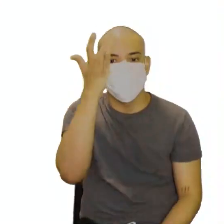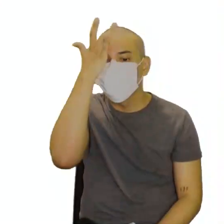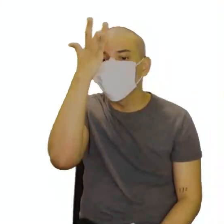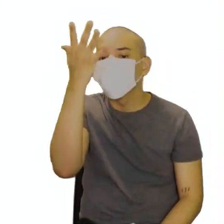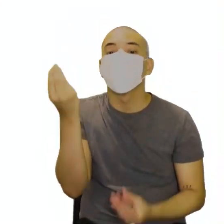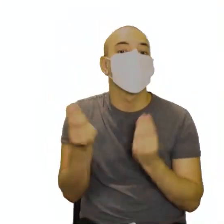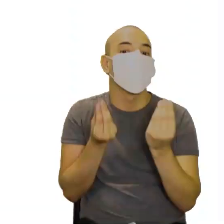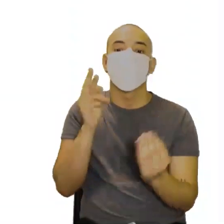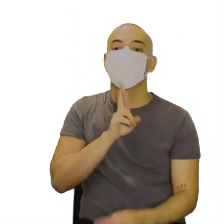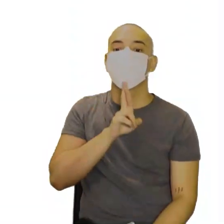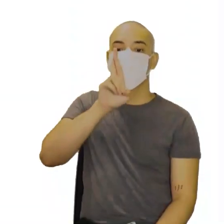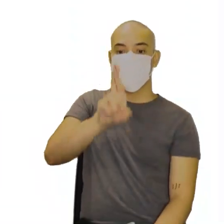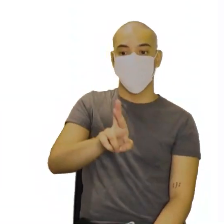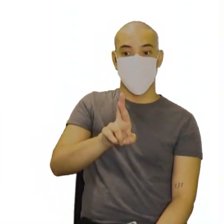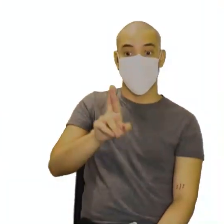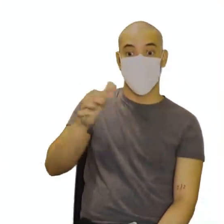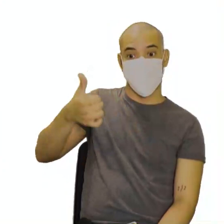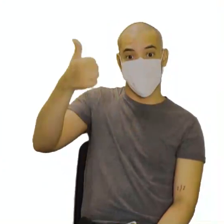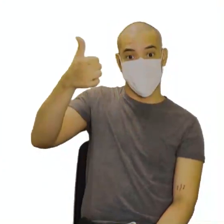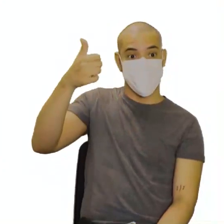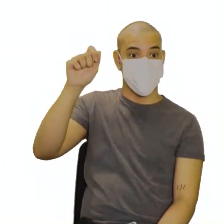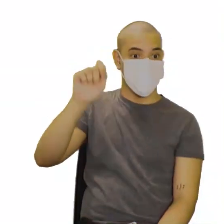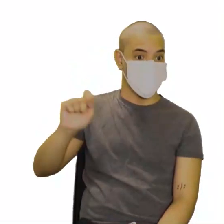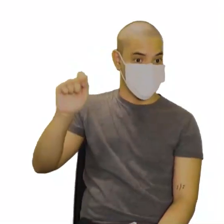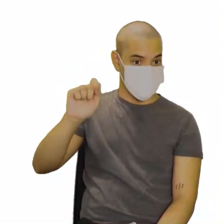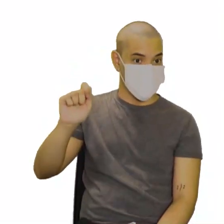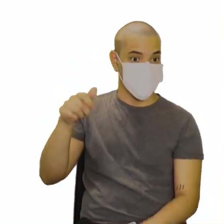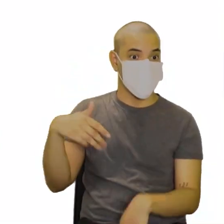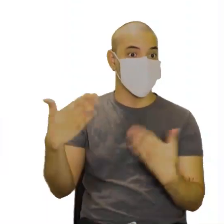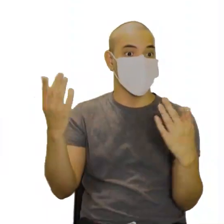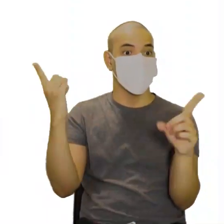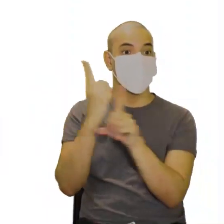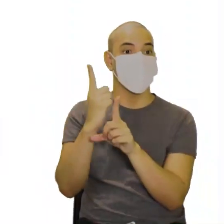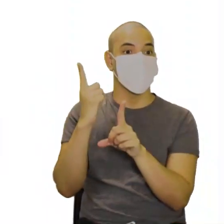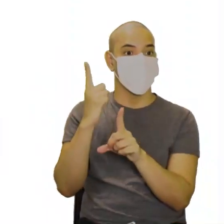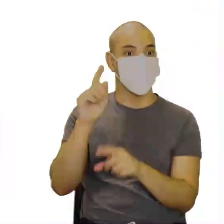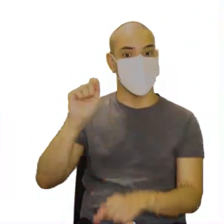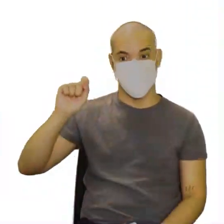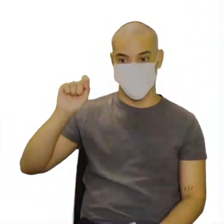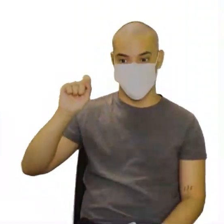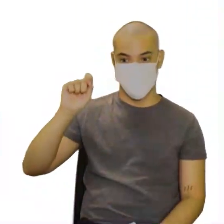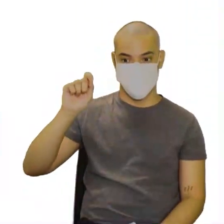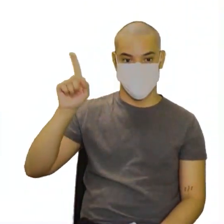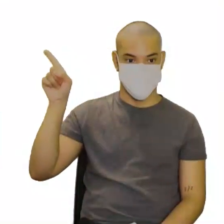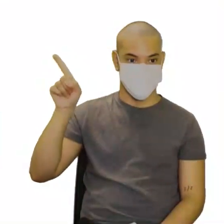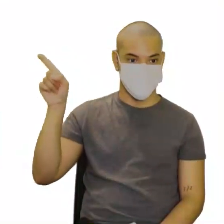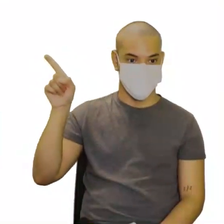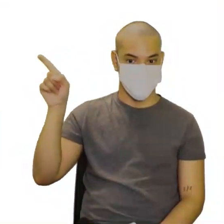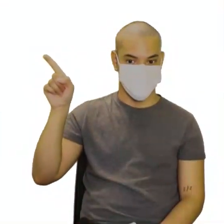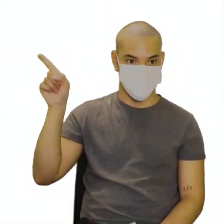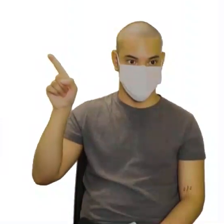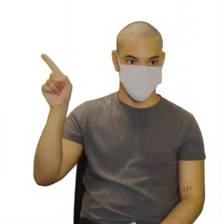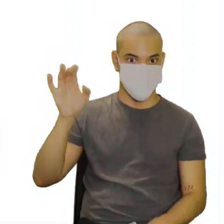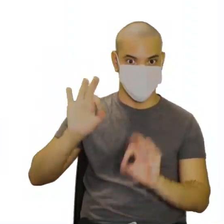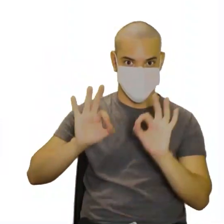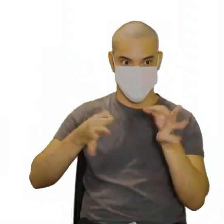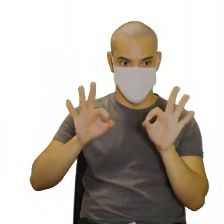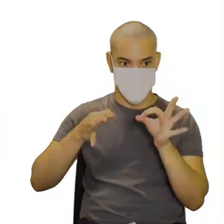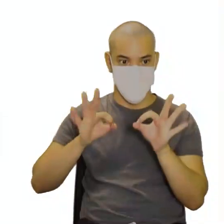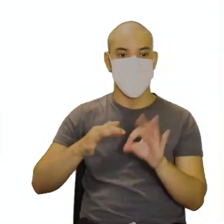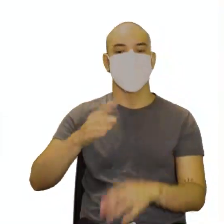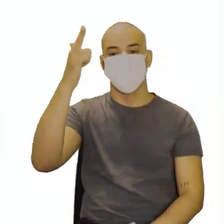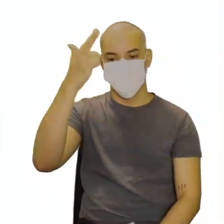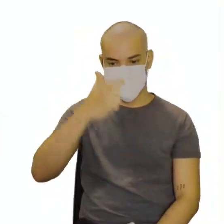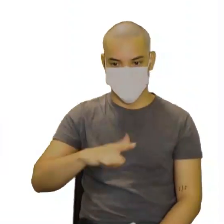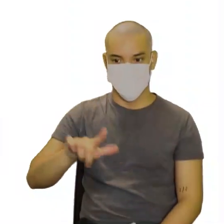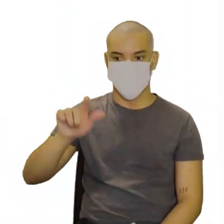corrente aqui? 1 ampere. Vamos olhar aqui nas nossas alternativas. Exatamente, nós temos de